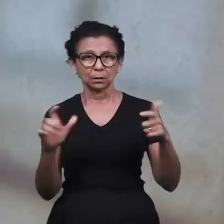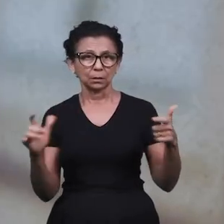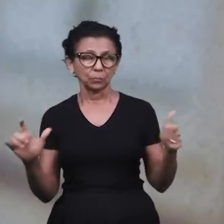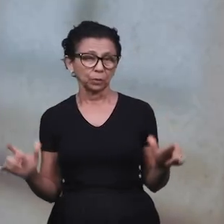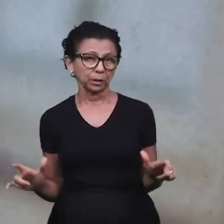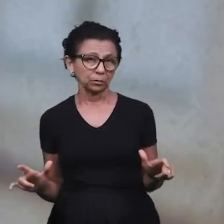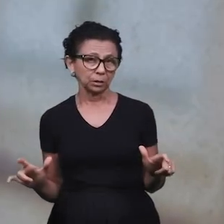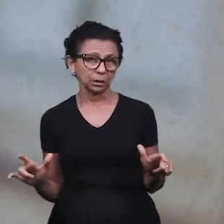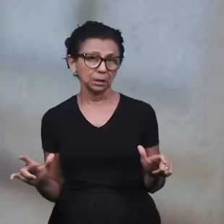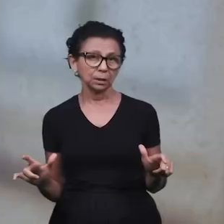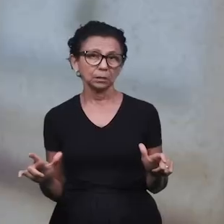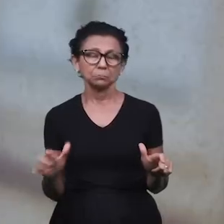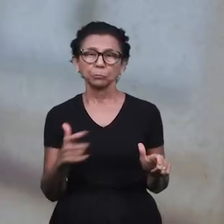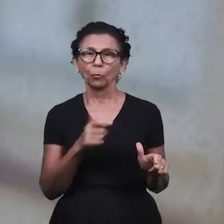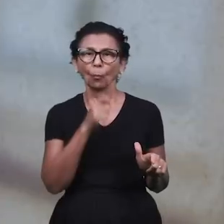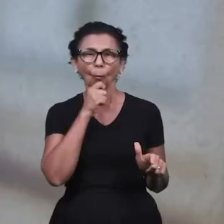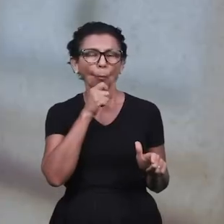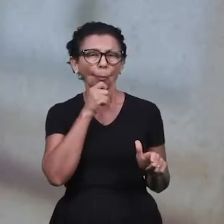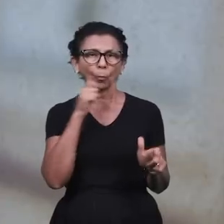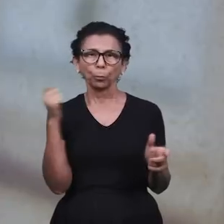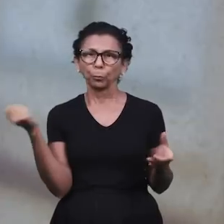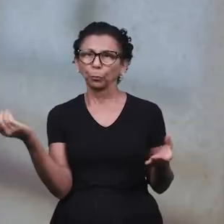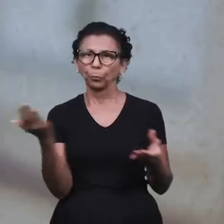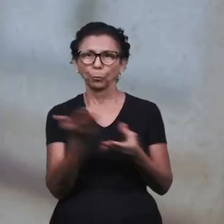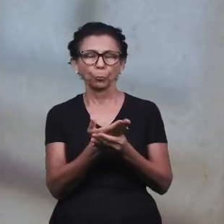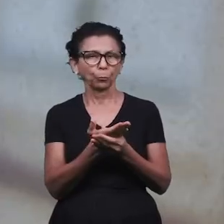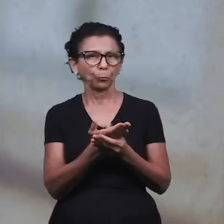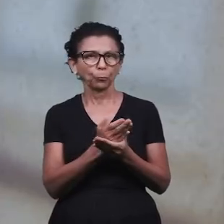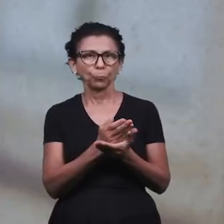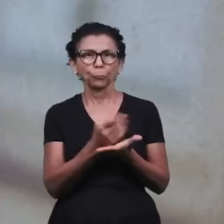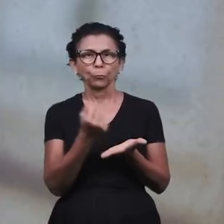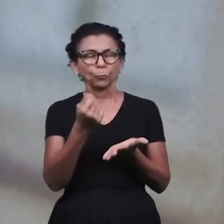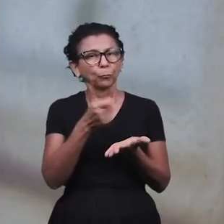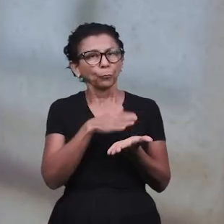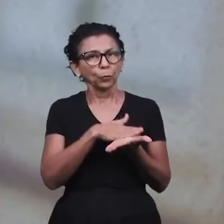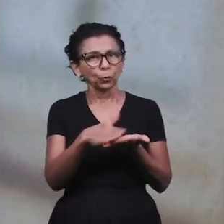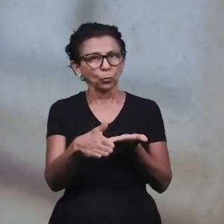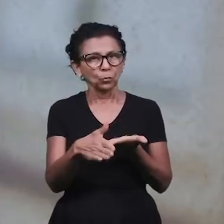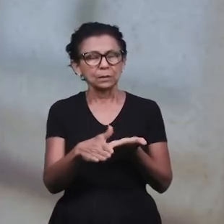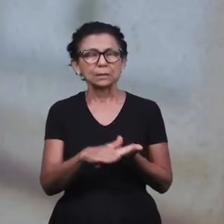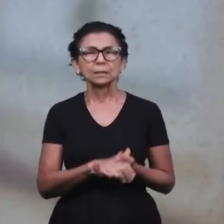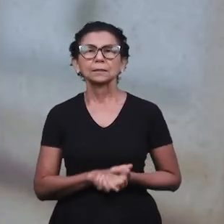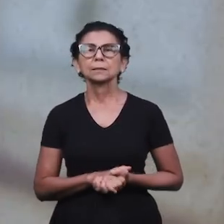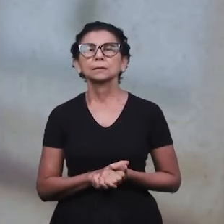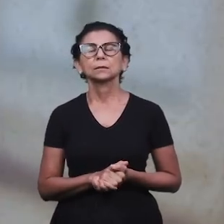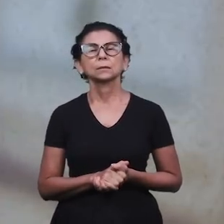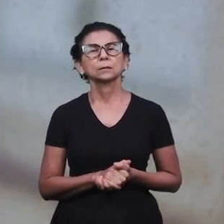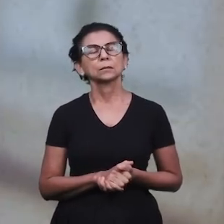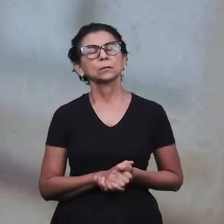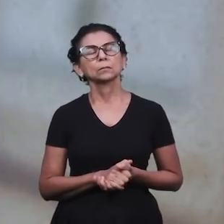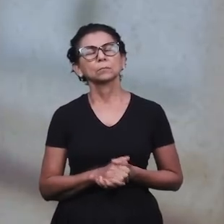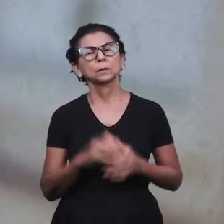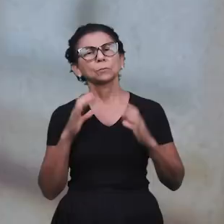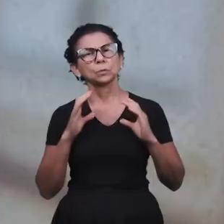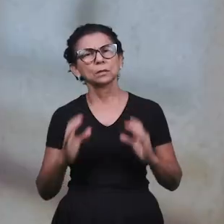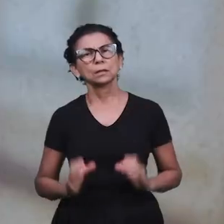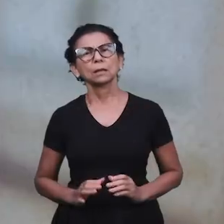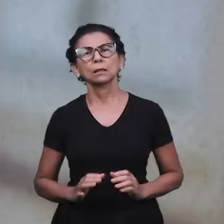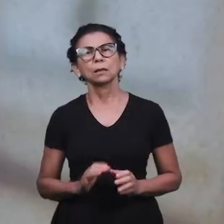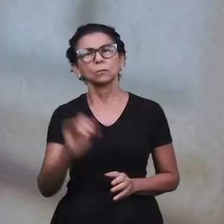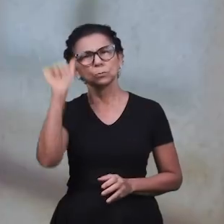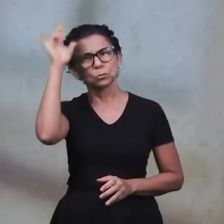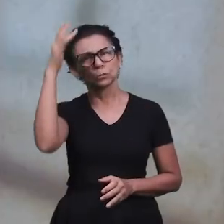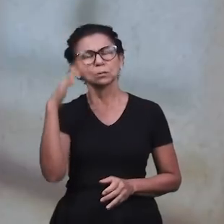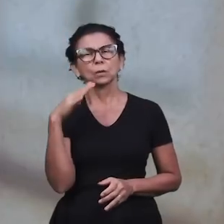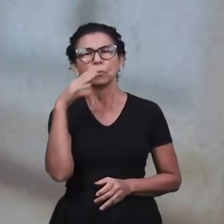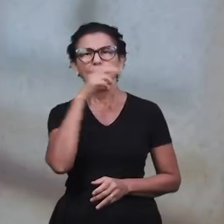custas processuais, e também soluções simples para o dia a dia do cidadão e também de